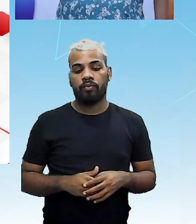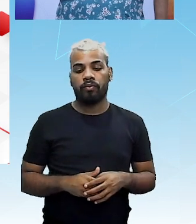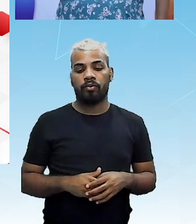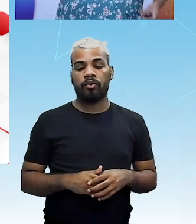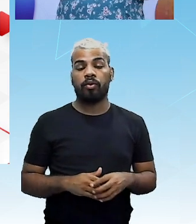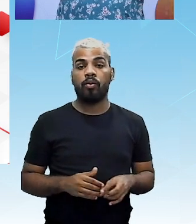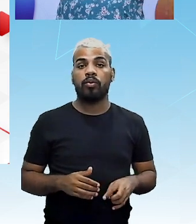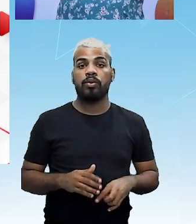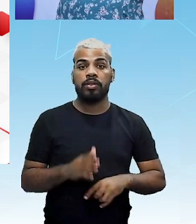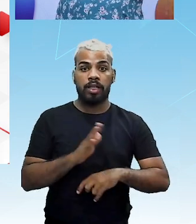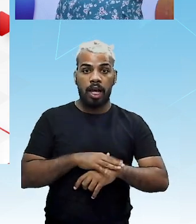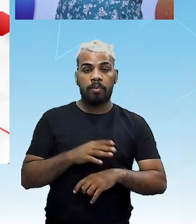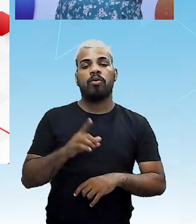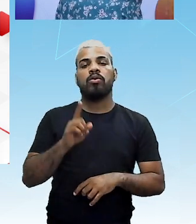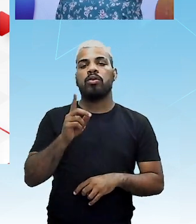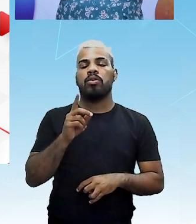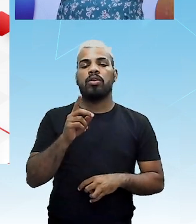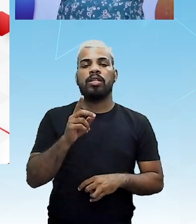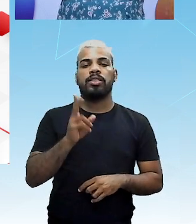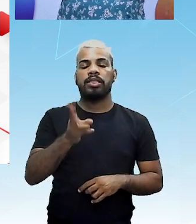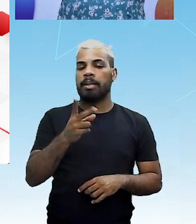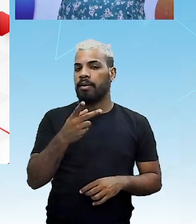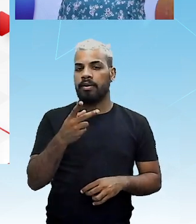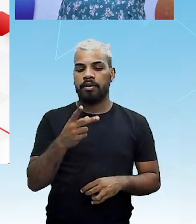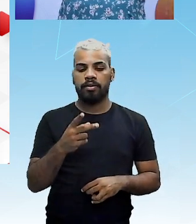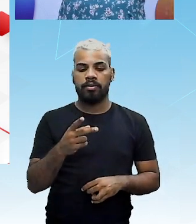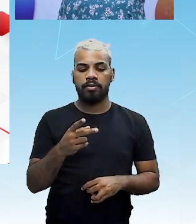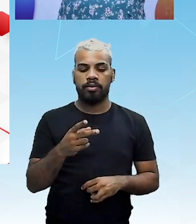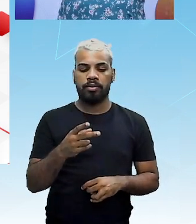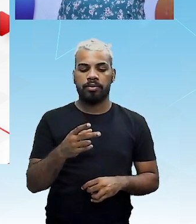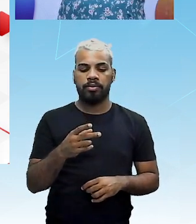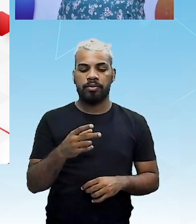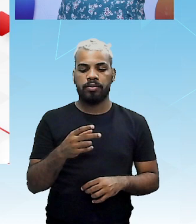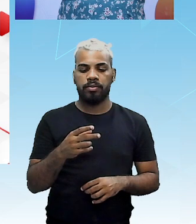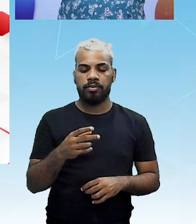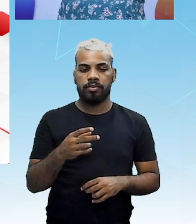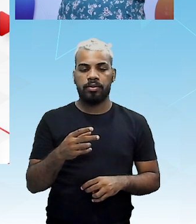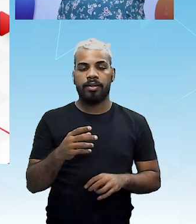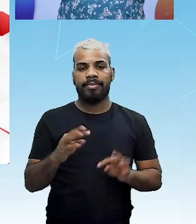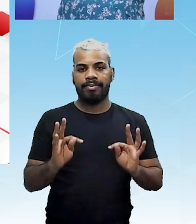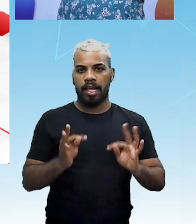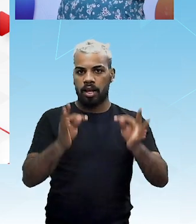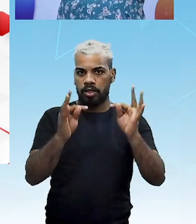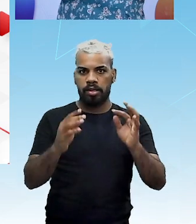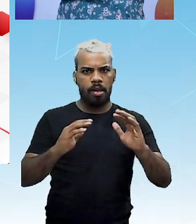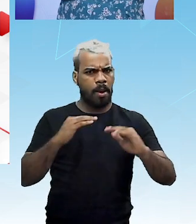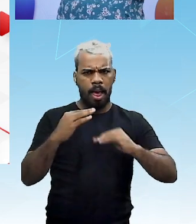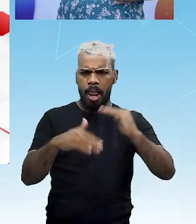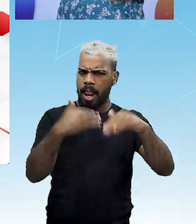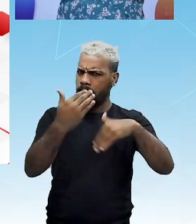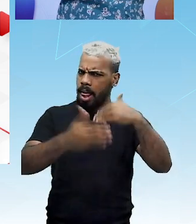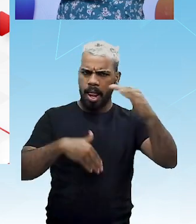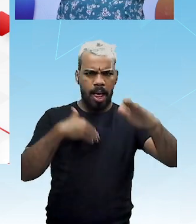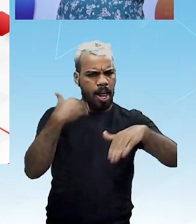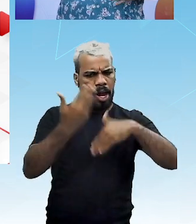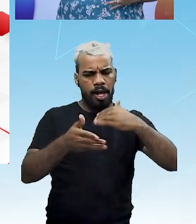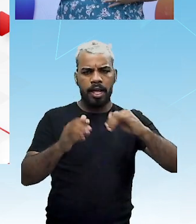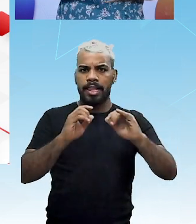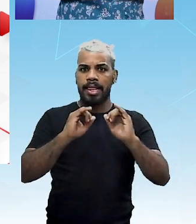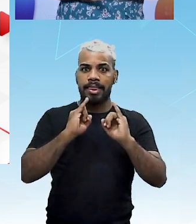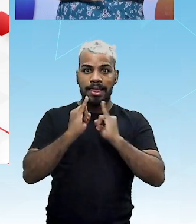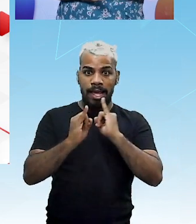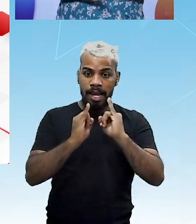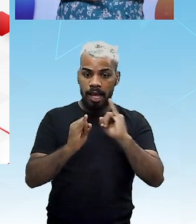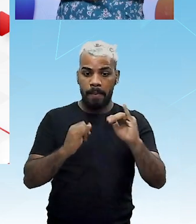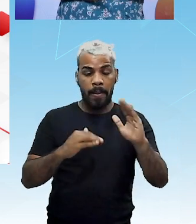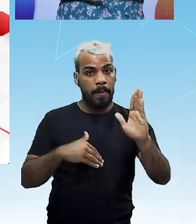tempo é presente, como eu já disse, a questão da tecnologia, dos avanços tecnológicos, o advento da